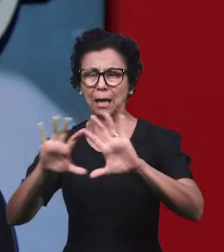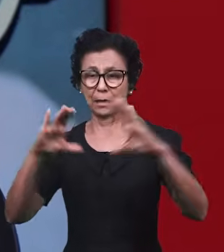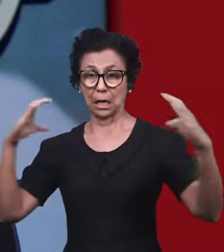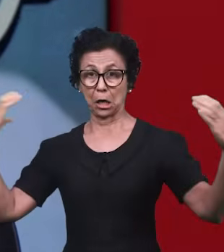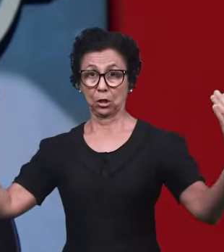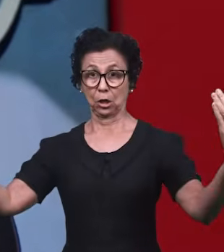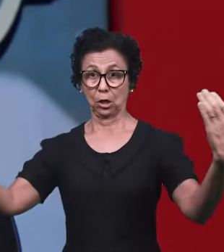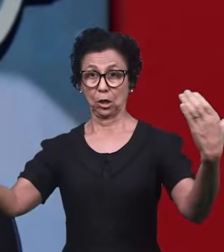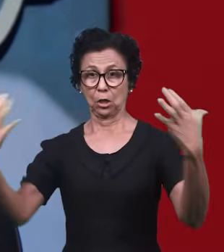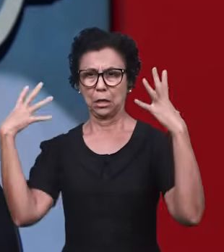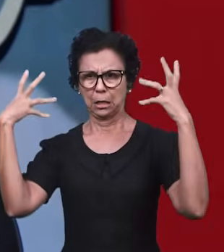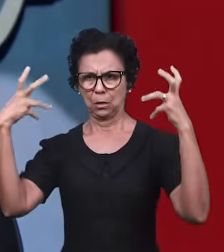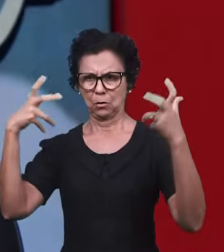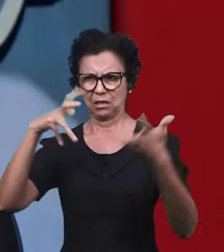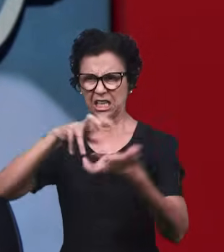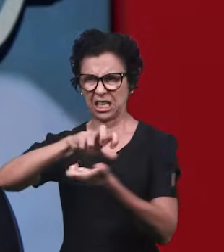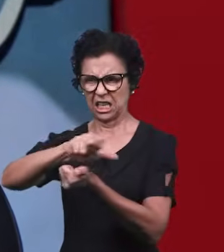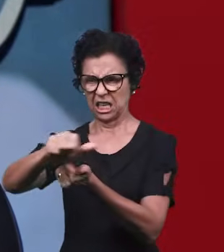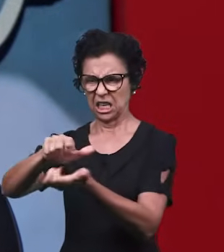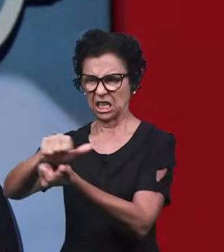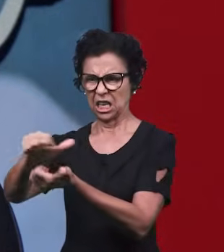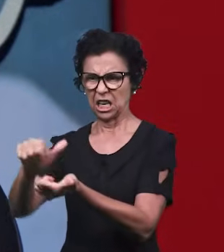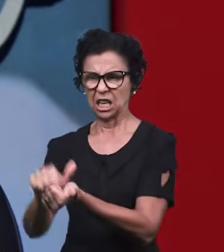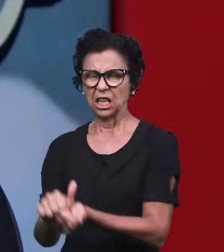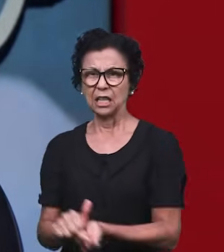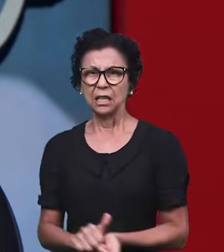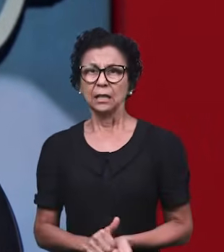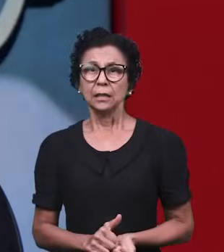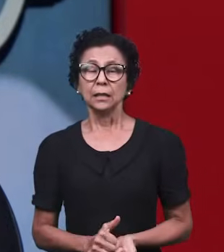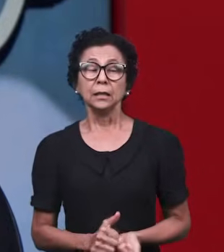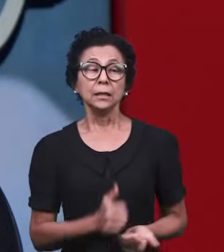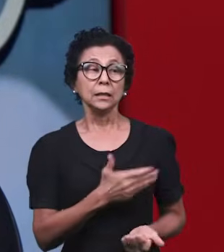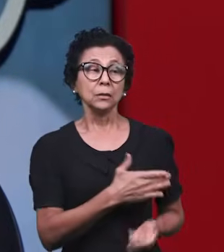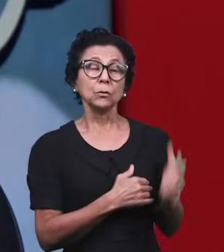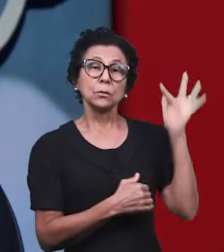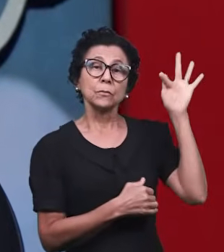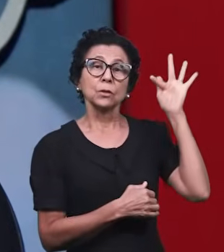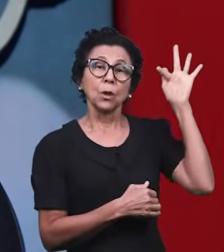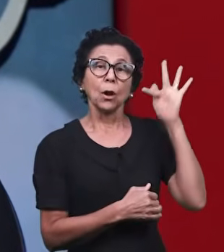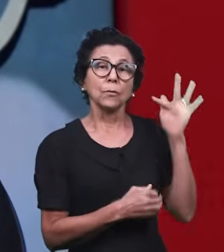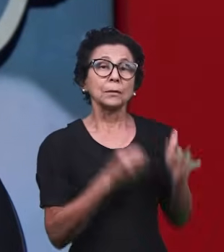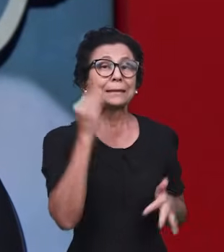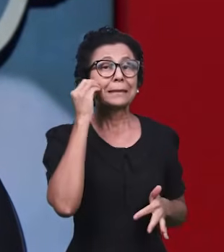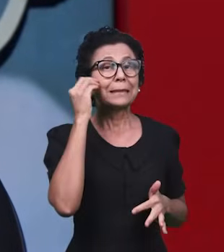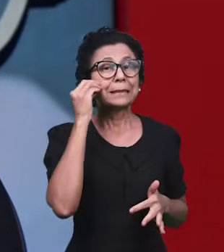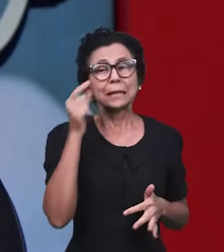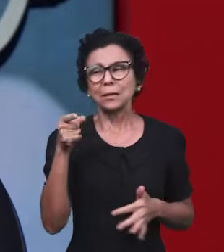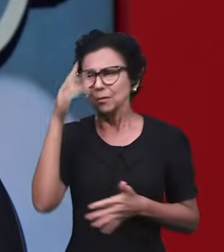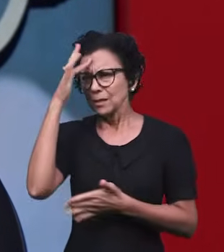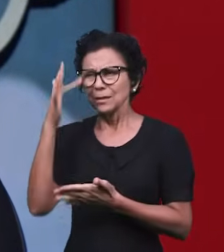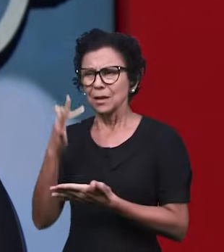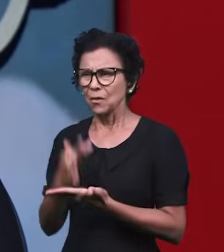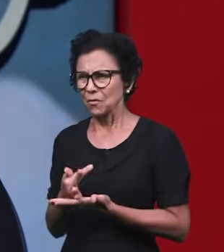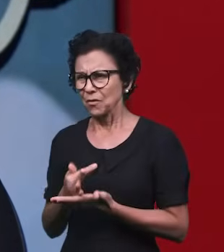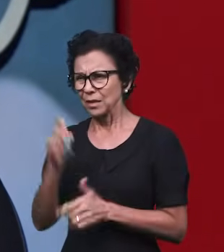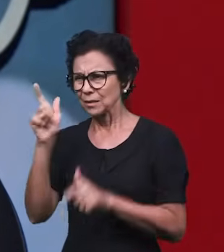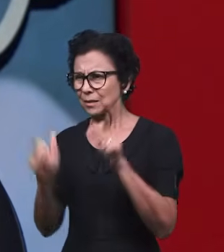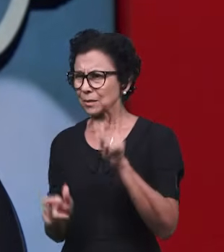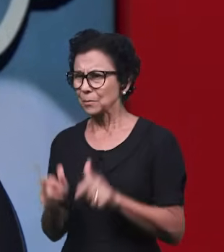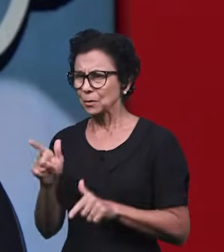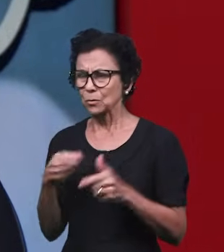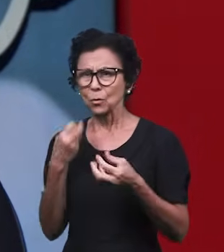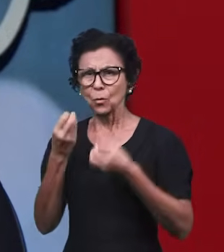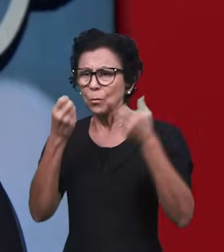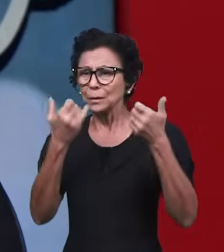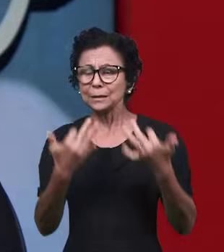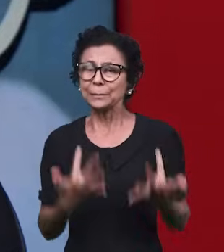fé. Uma fé que não era explicável. É uma fé que ela vem do alto, que é gerada por uma experiência de